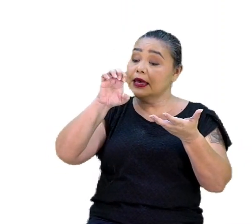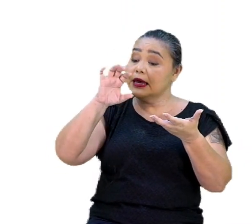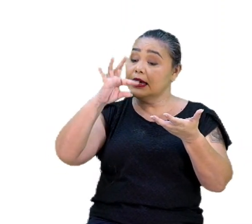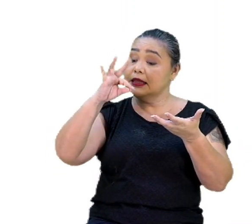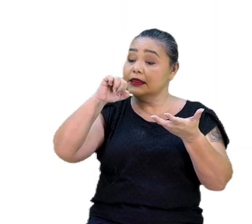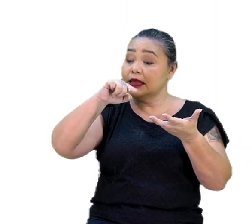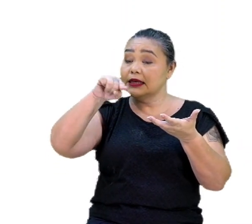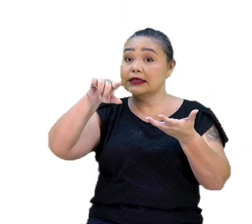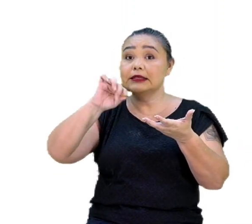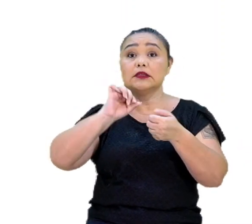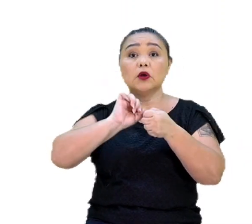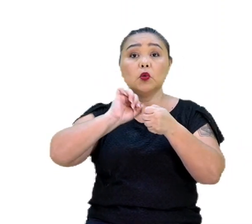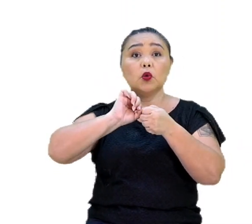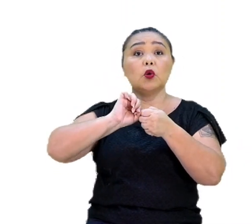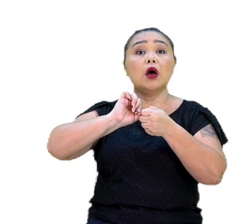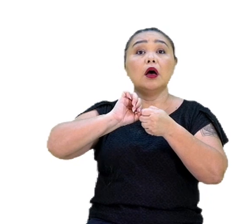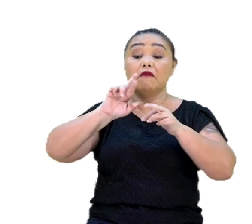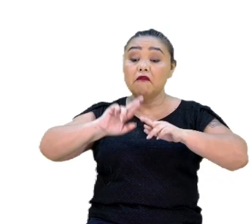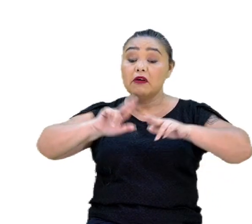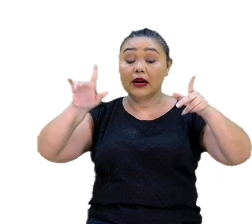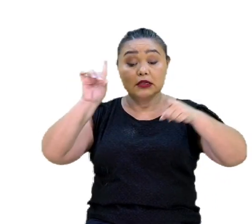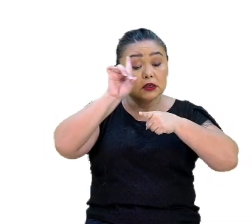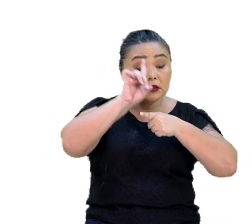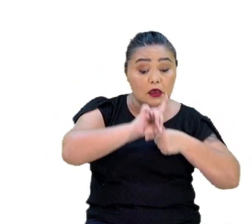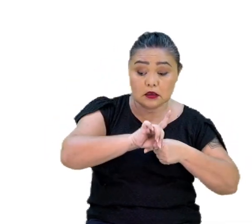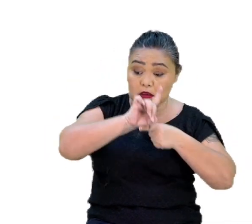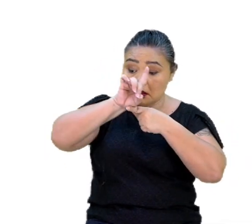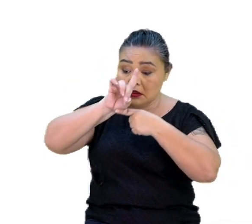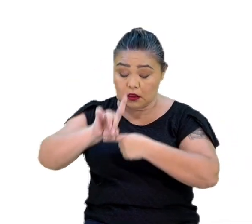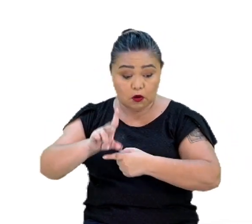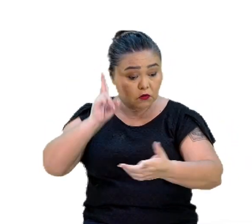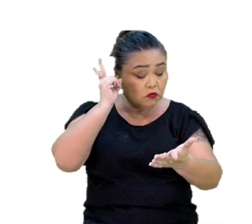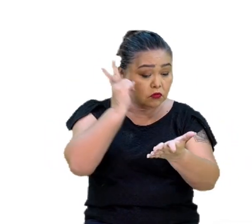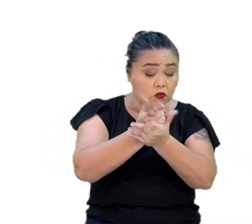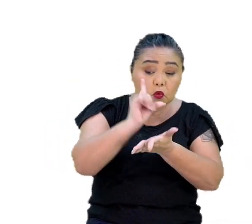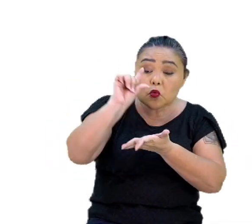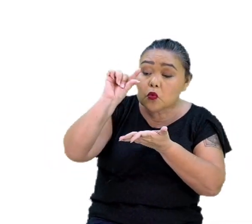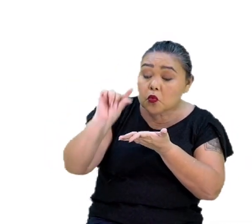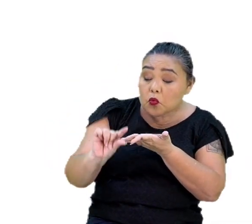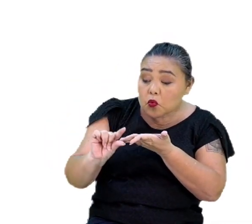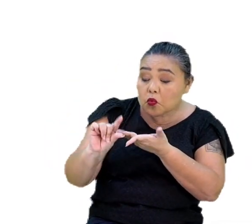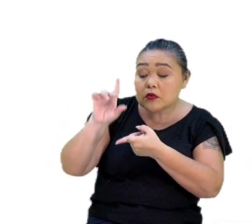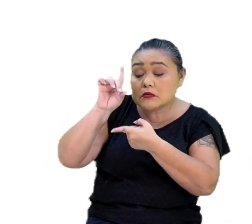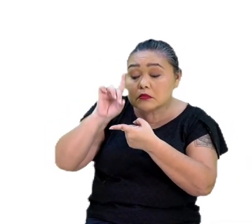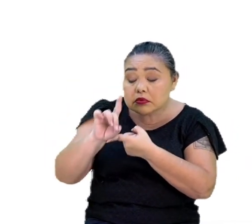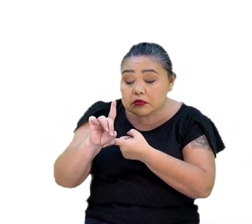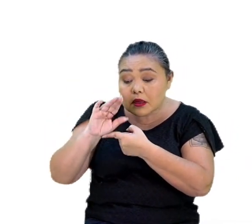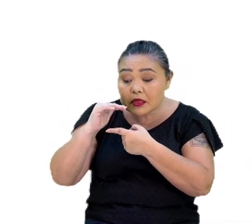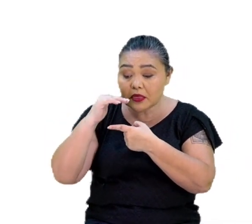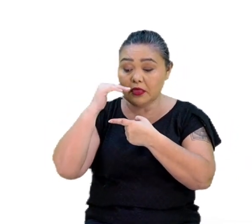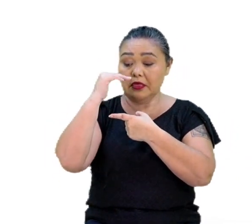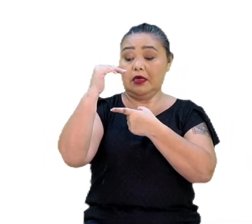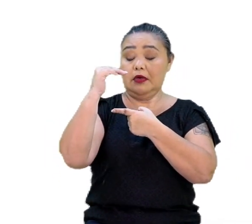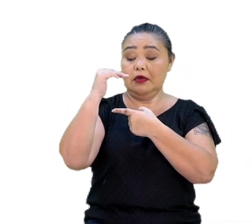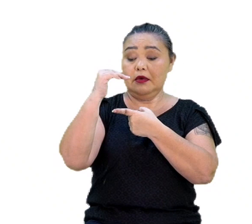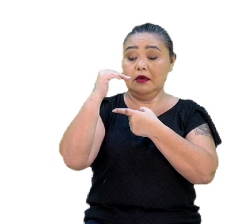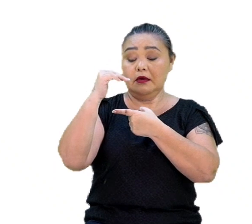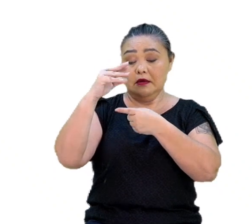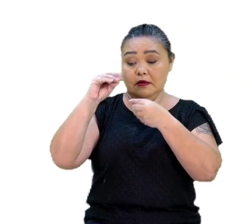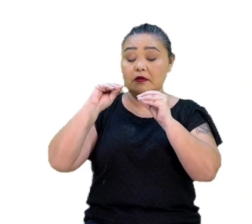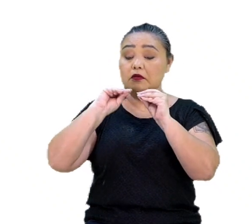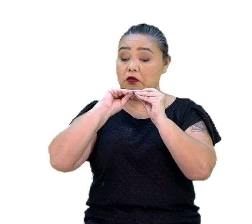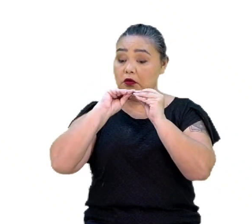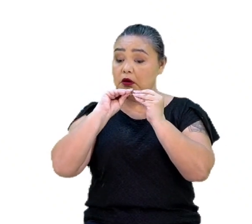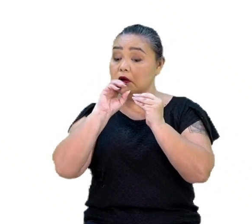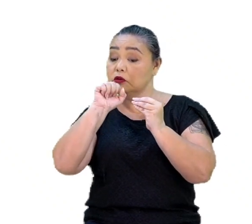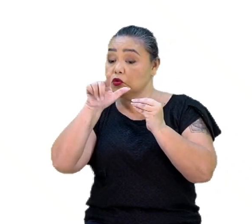ali uma diferença de densidade, sempre o menos denso tende a ficar em cima, quando a gente está falando de uma solução que